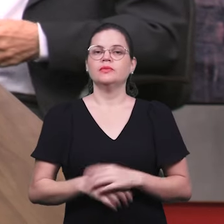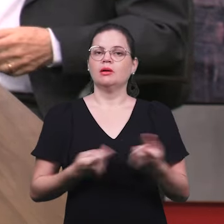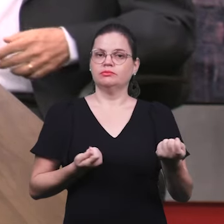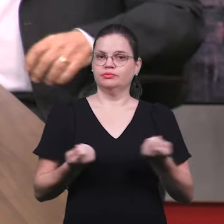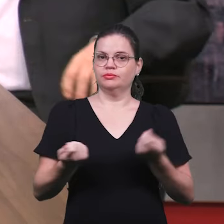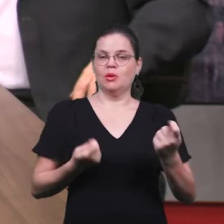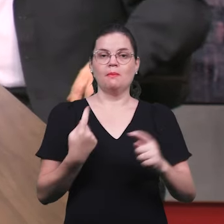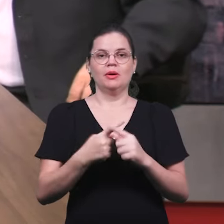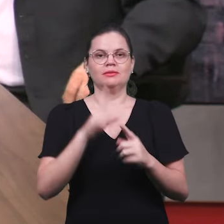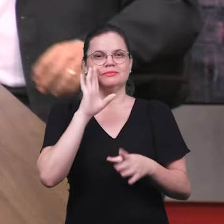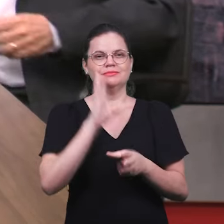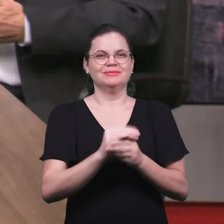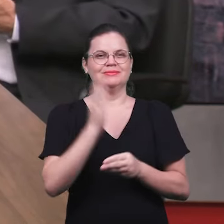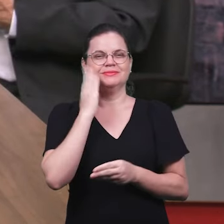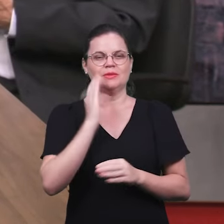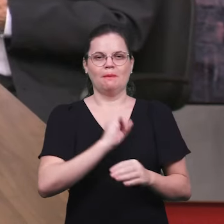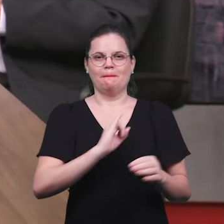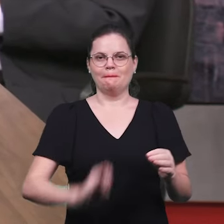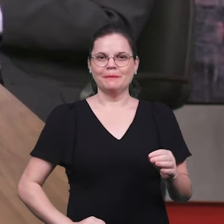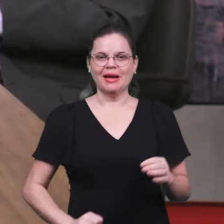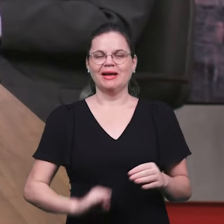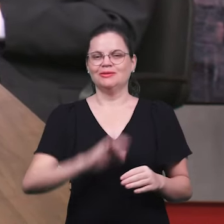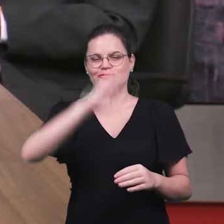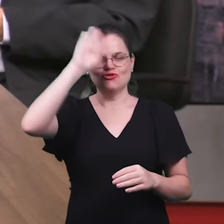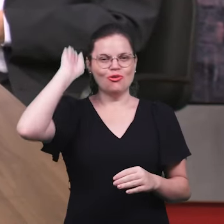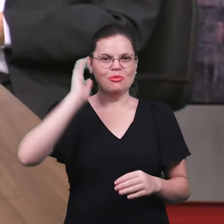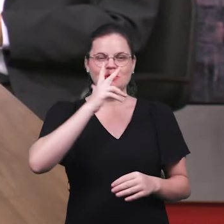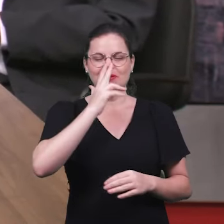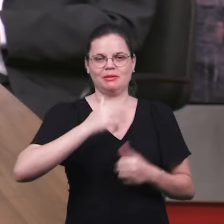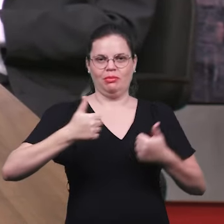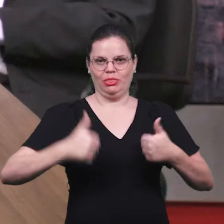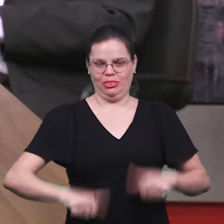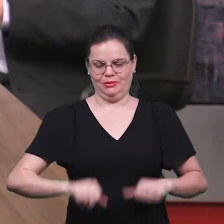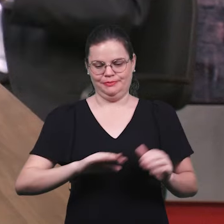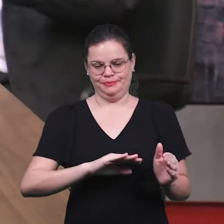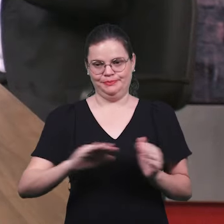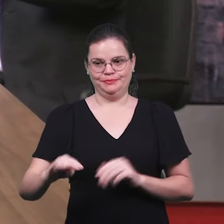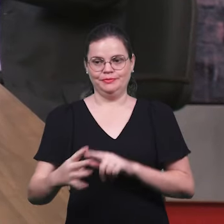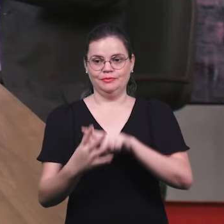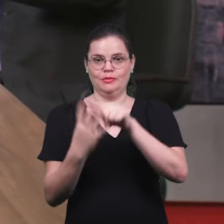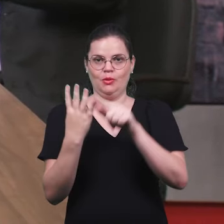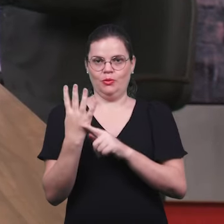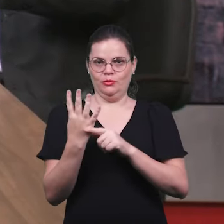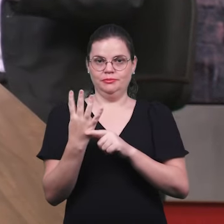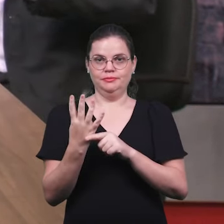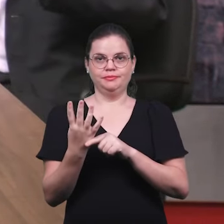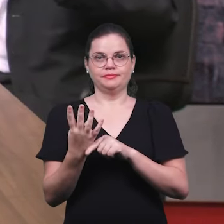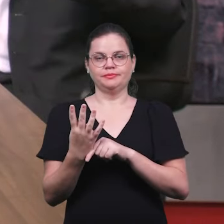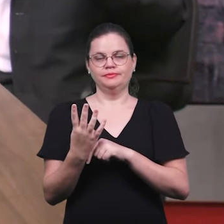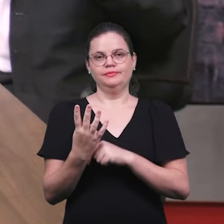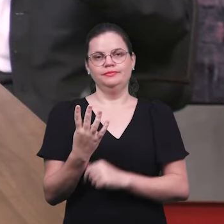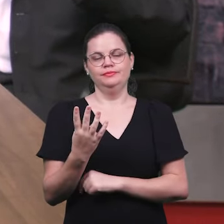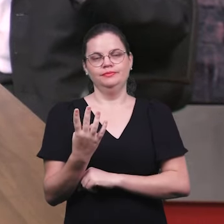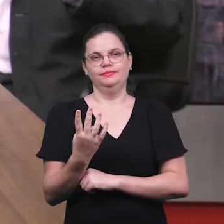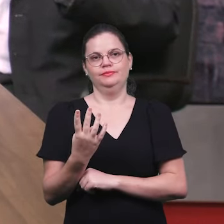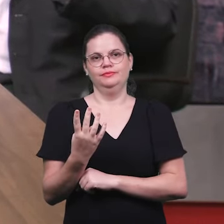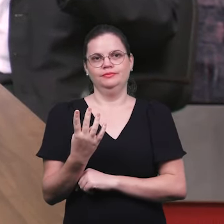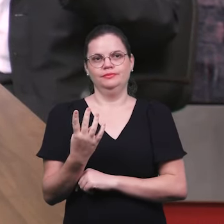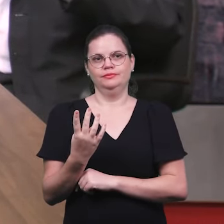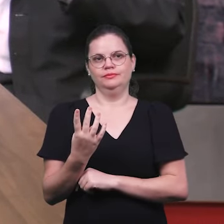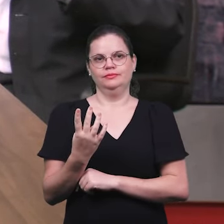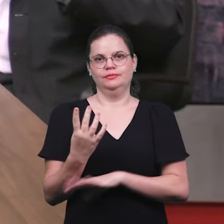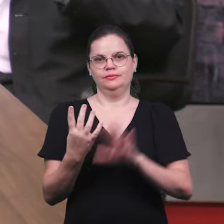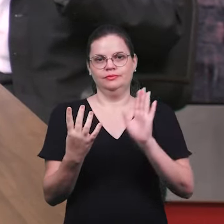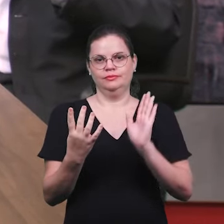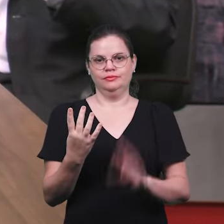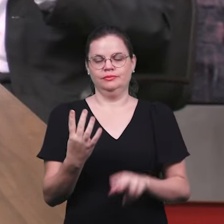Bom, então, dentre os 4, foi citado aqui que os